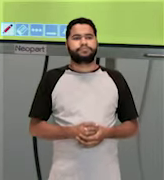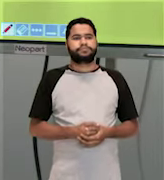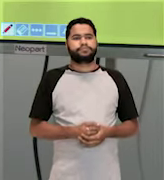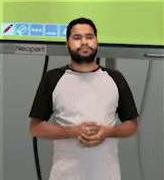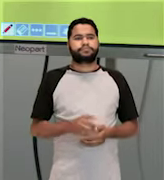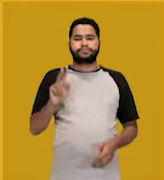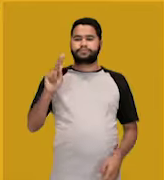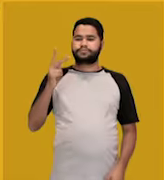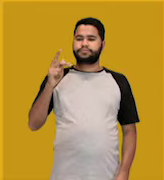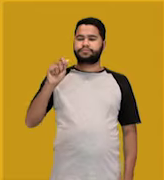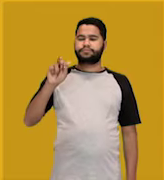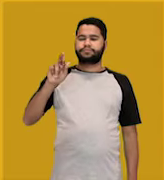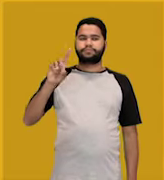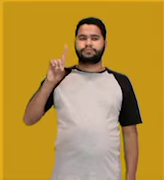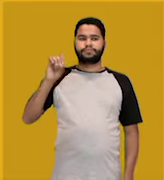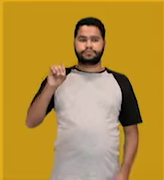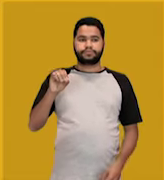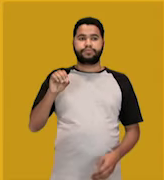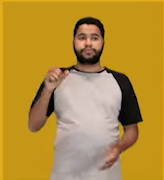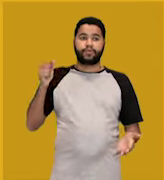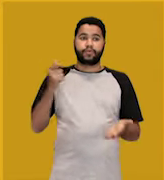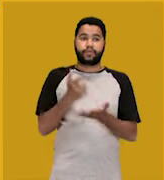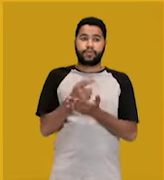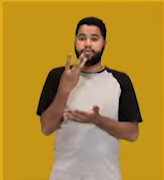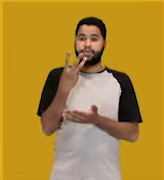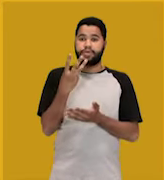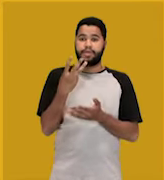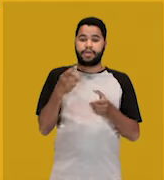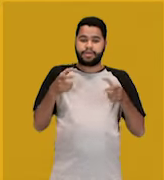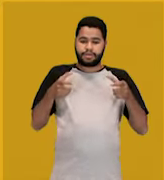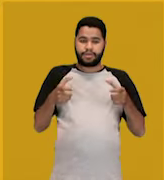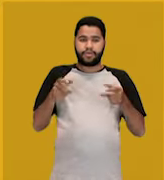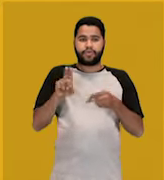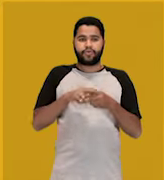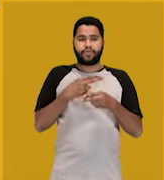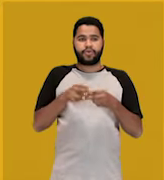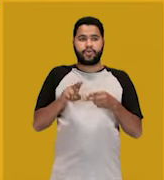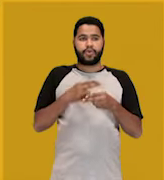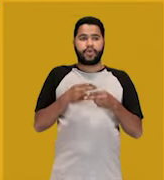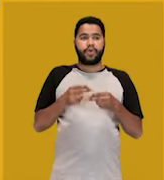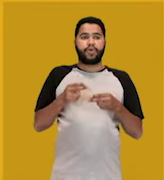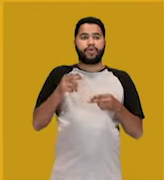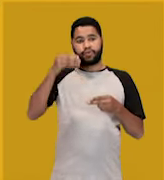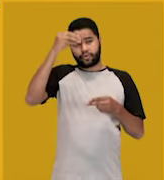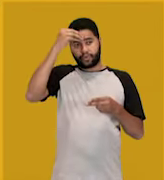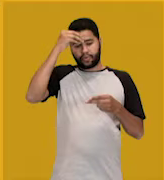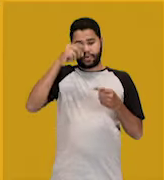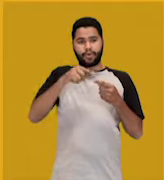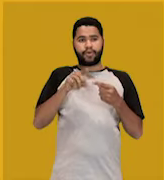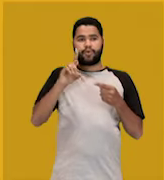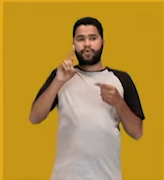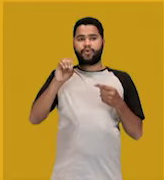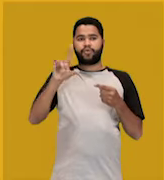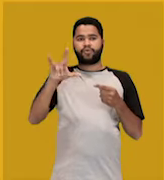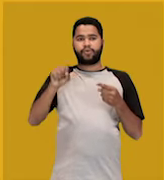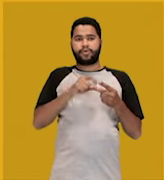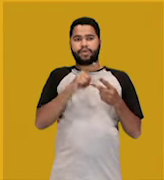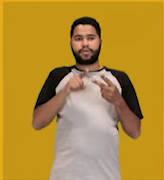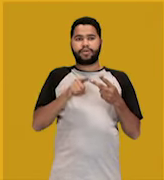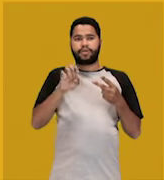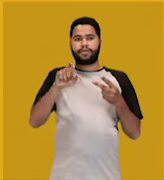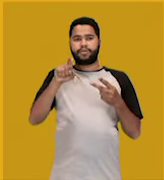Haroldo comprou 3 barras iguais de chocolate para os sobrinhos Douglas, Expedito e Eliana. Veja as barras de chocolate,